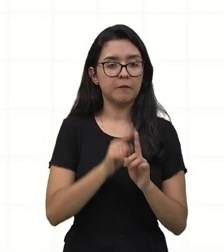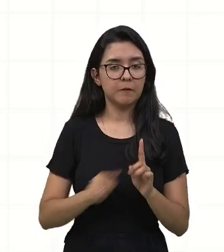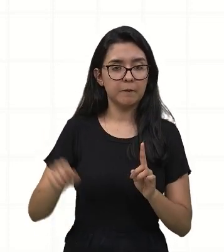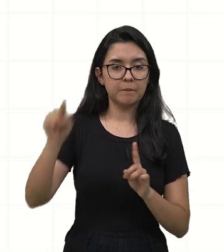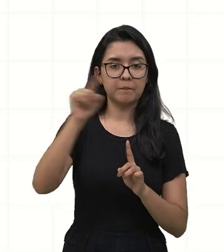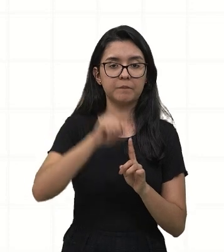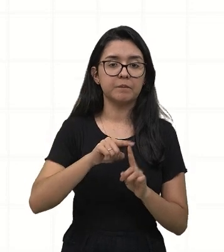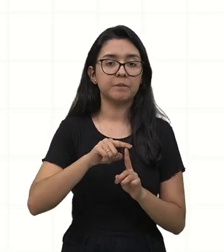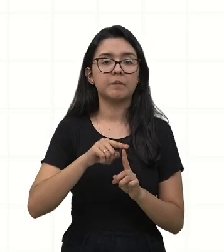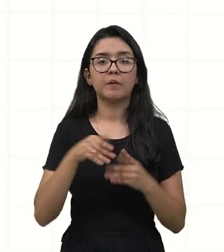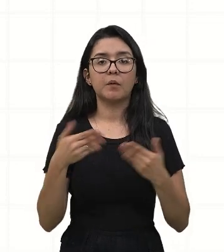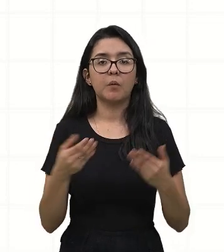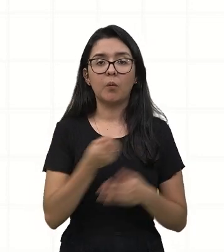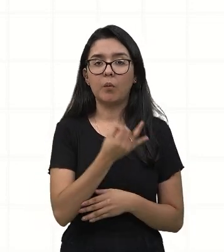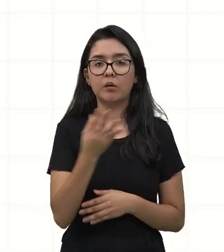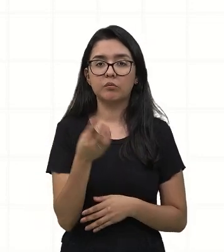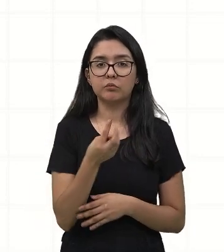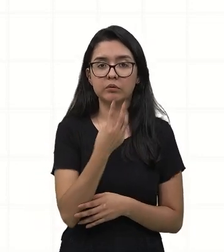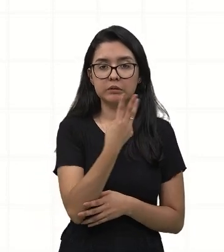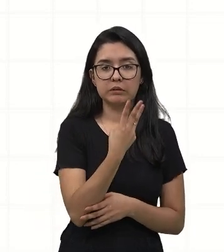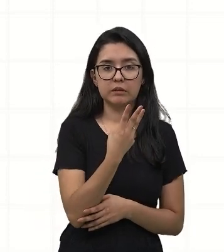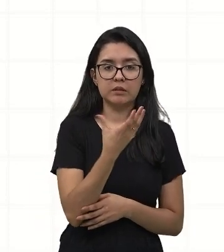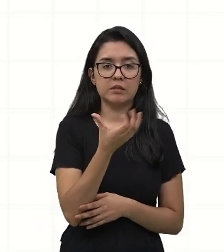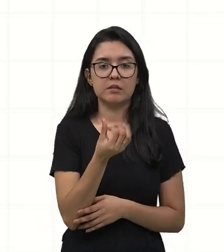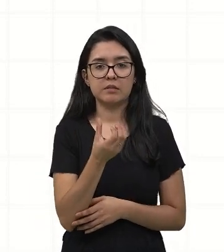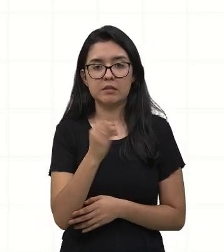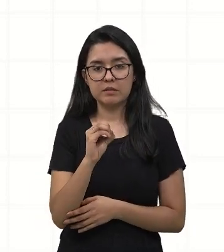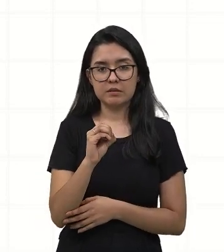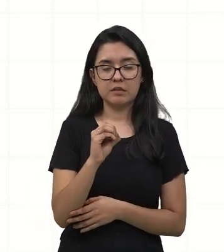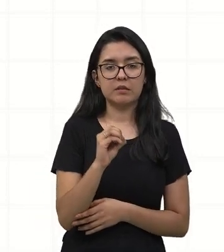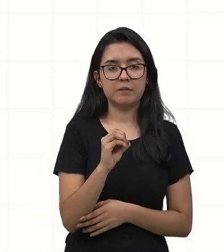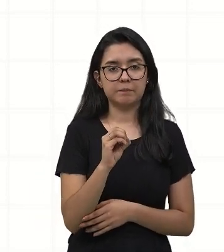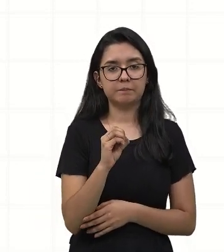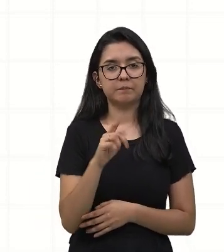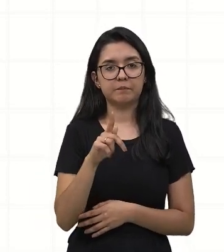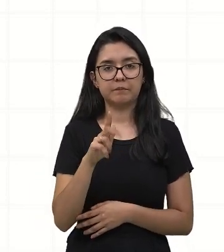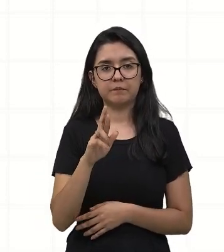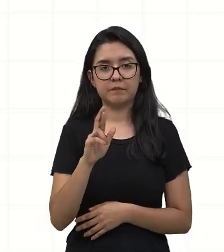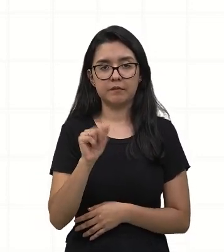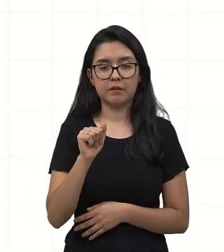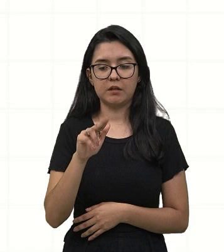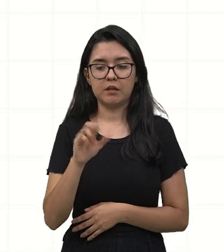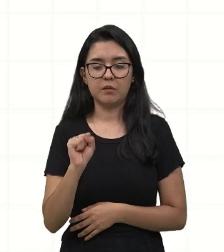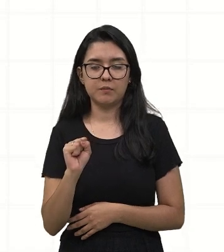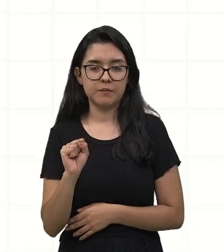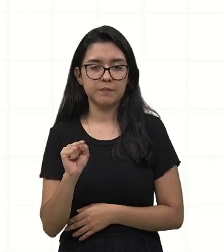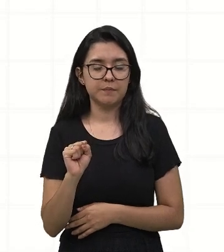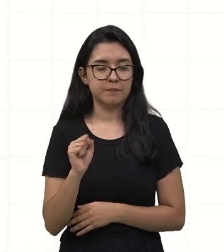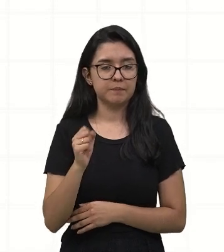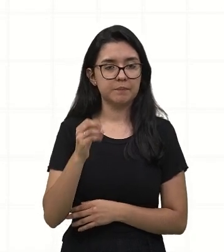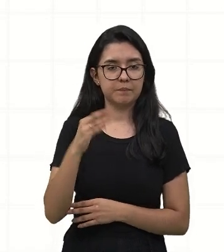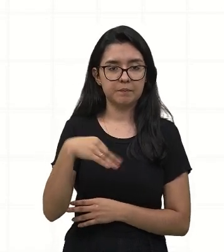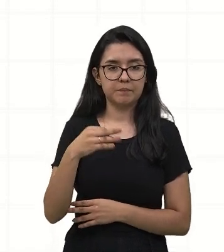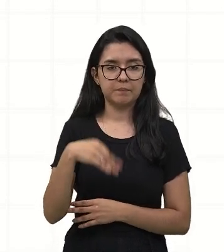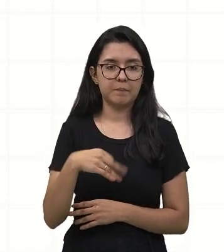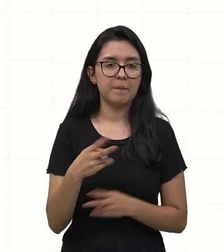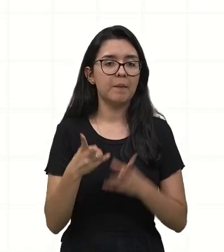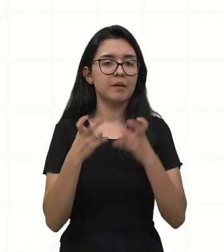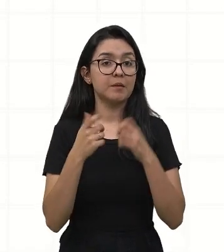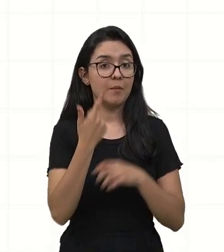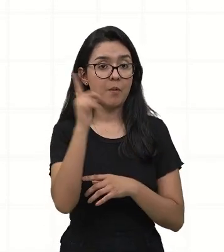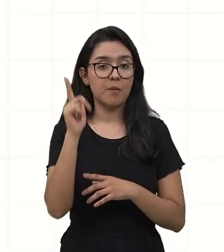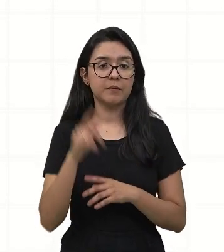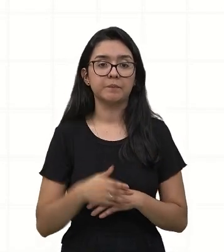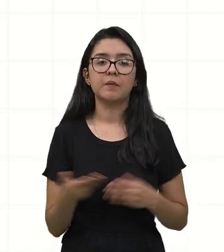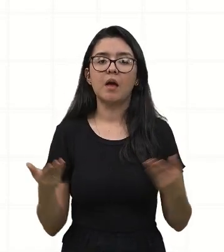uma volta de 360 graus, tá legal? Olha outra situação do atleta aqui, ó. Ele deu um